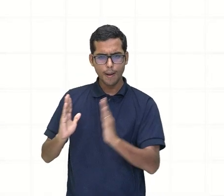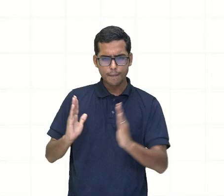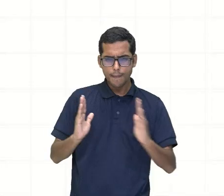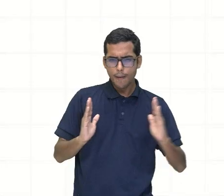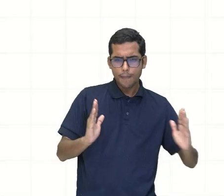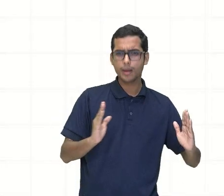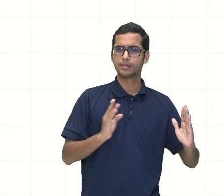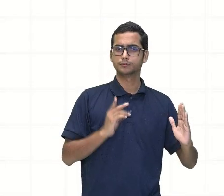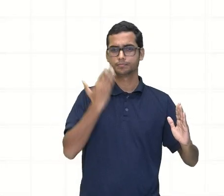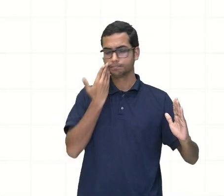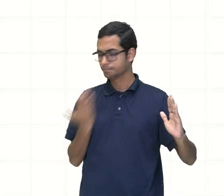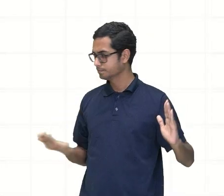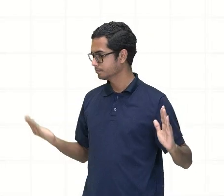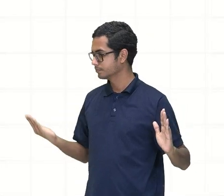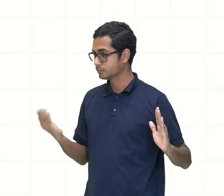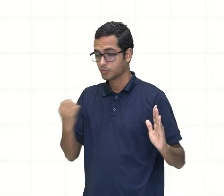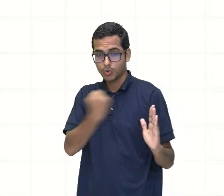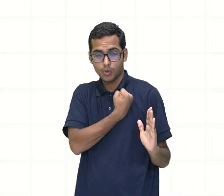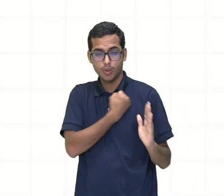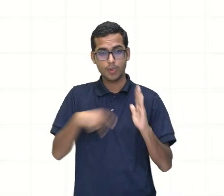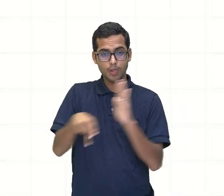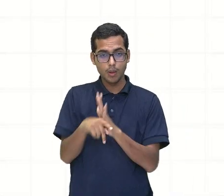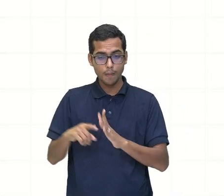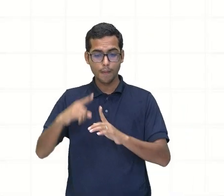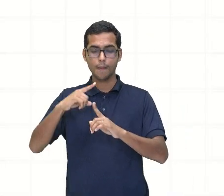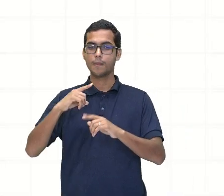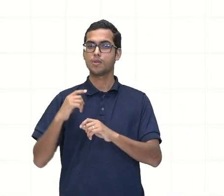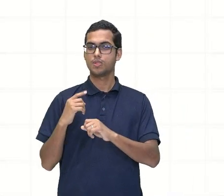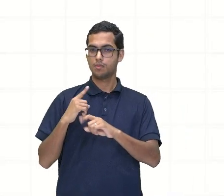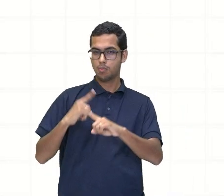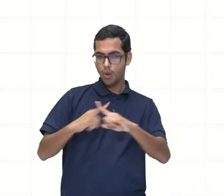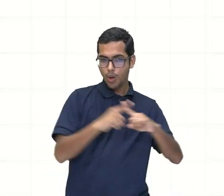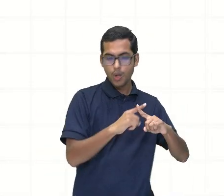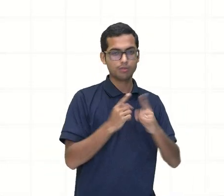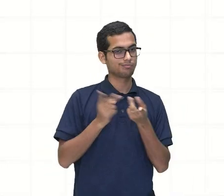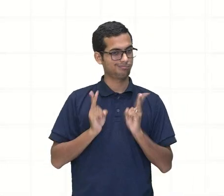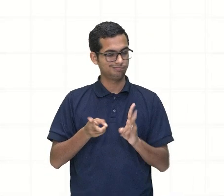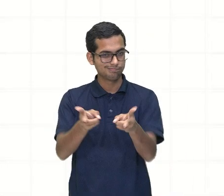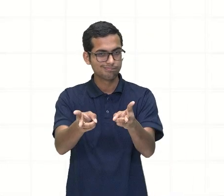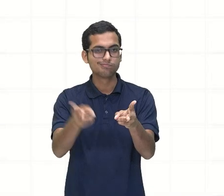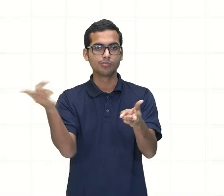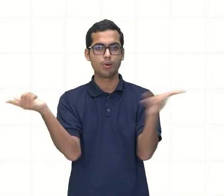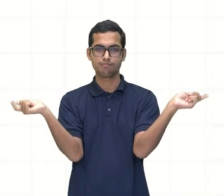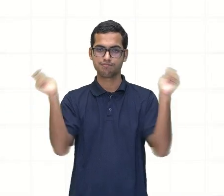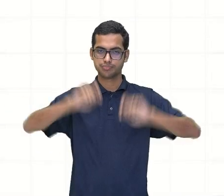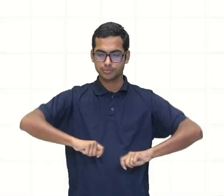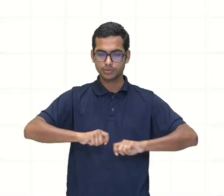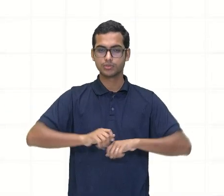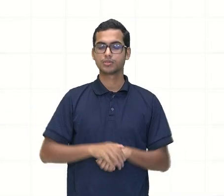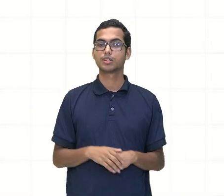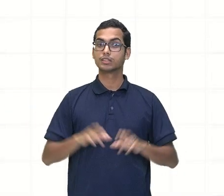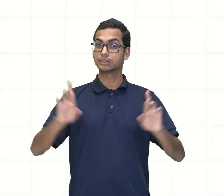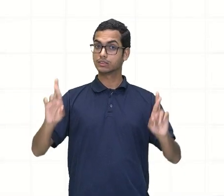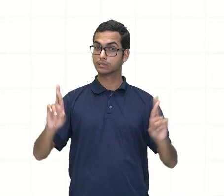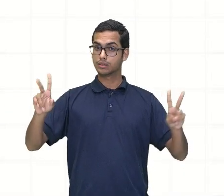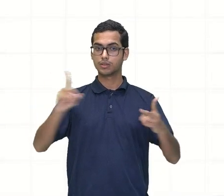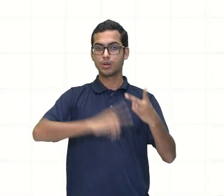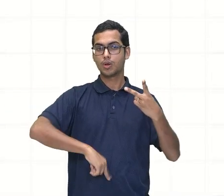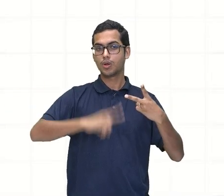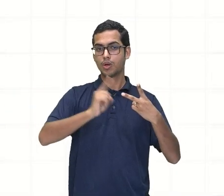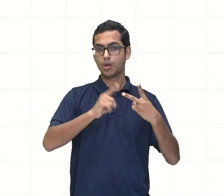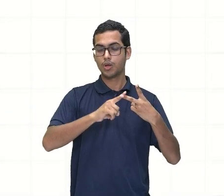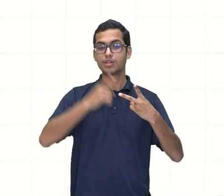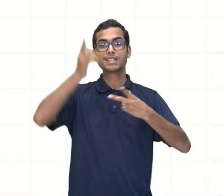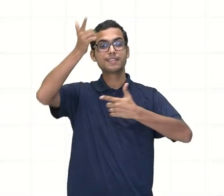os meus múltiplos, eles sempre serão infinitos. Tá bom? Ao contrário